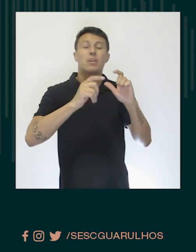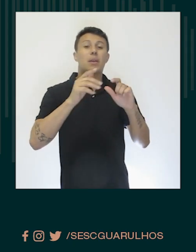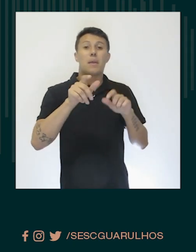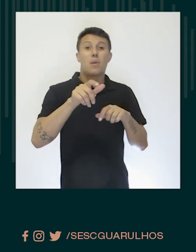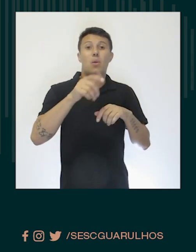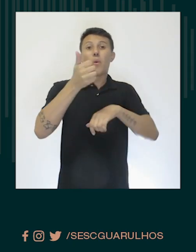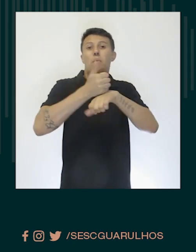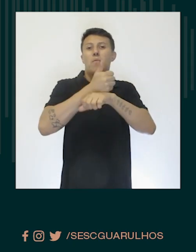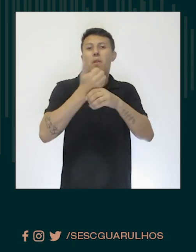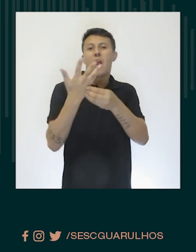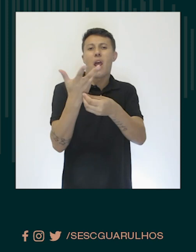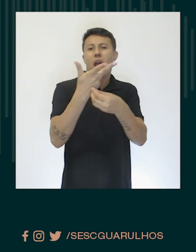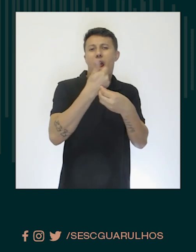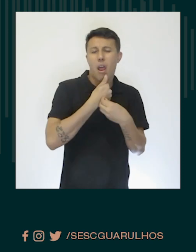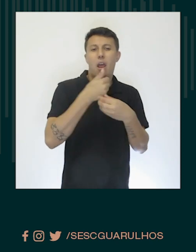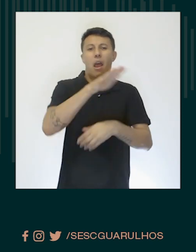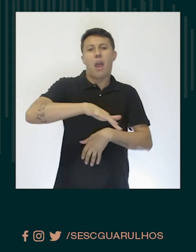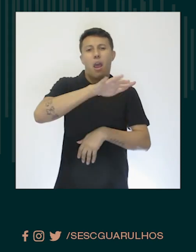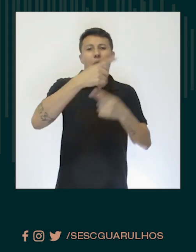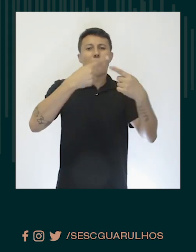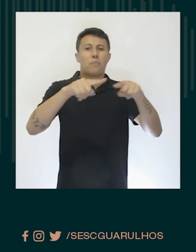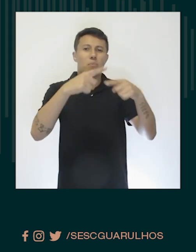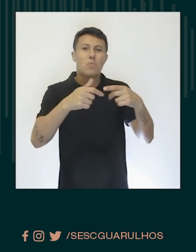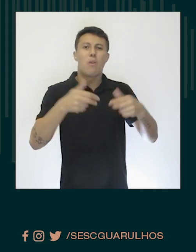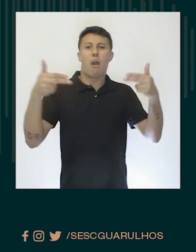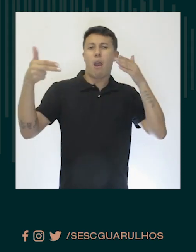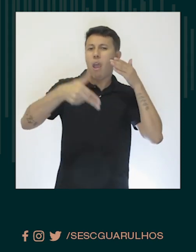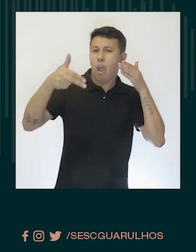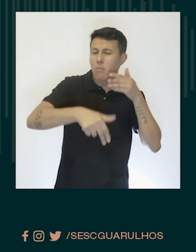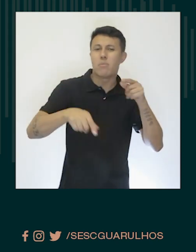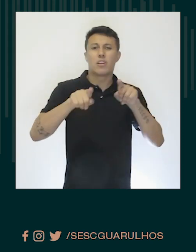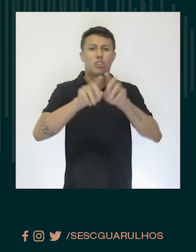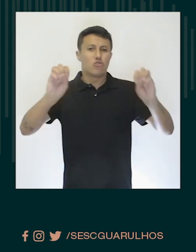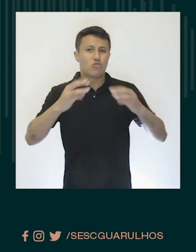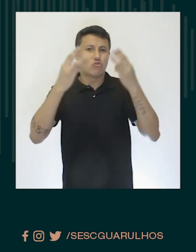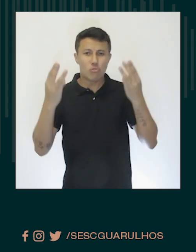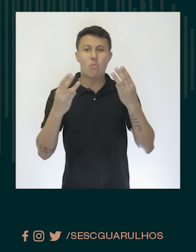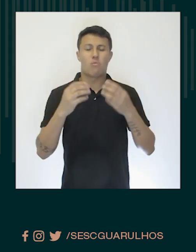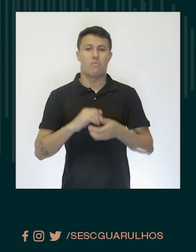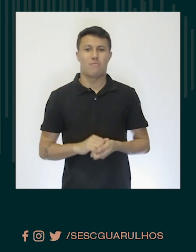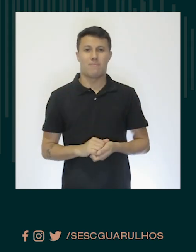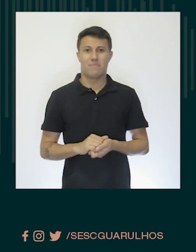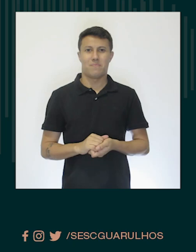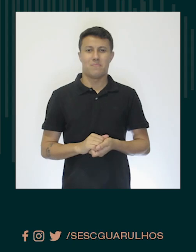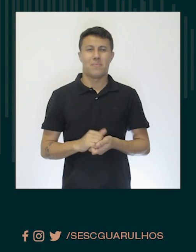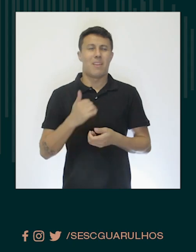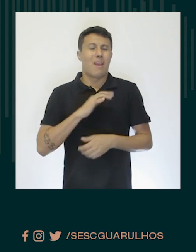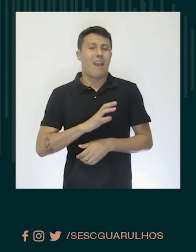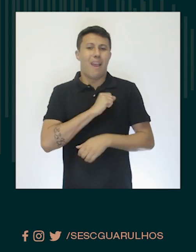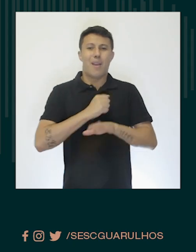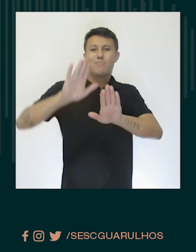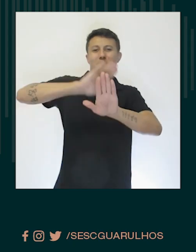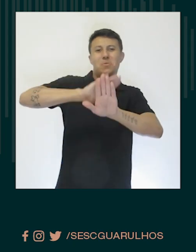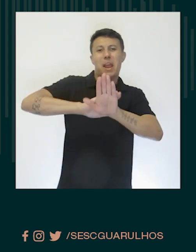muito artistas de música, rappers, shows, e eu